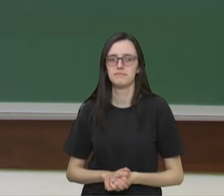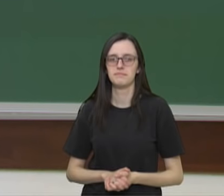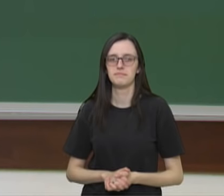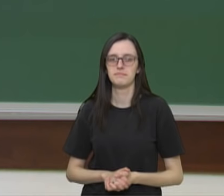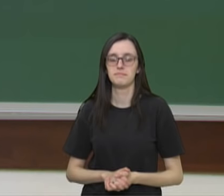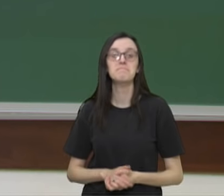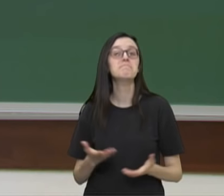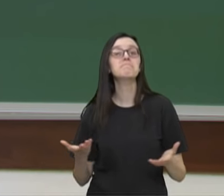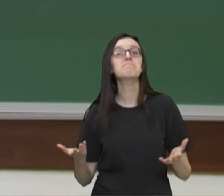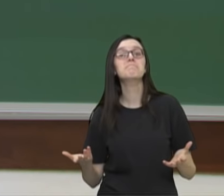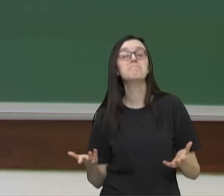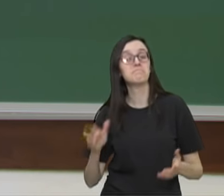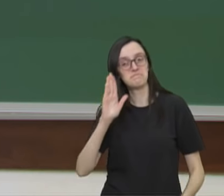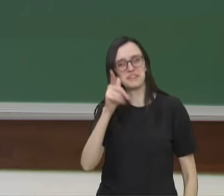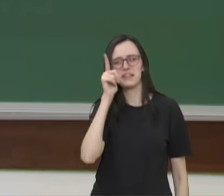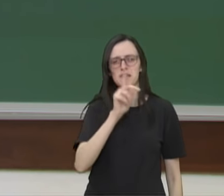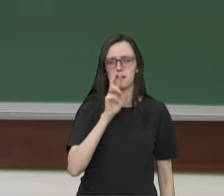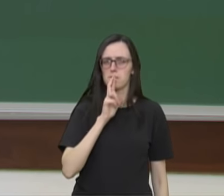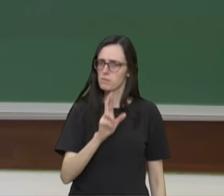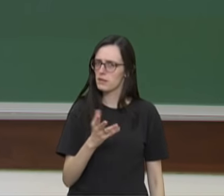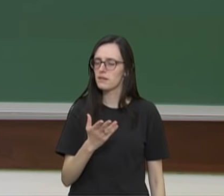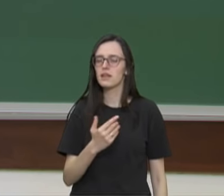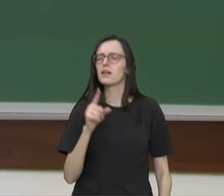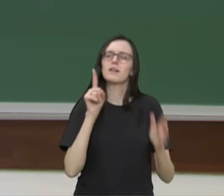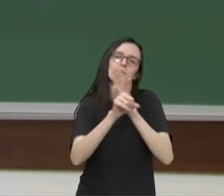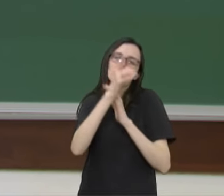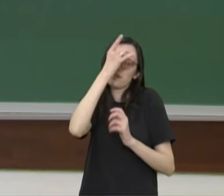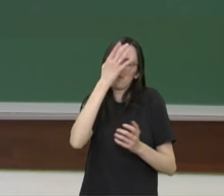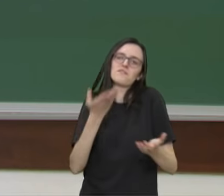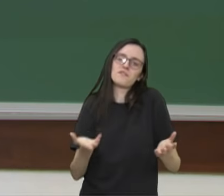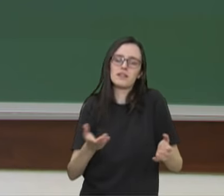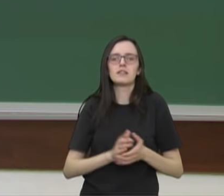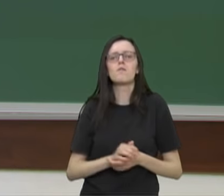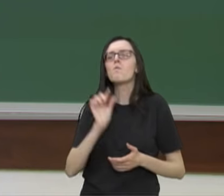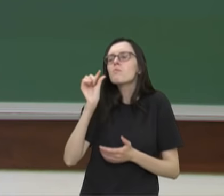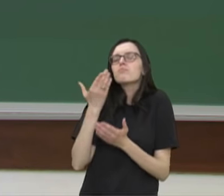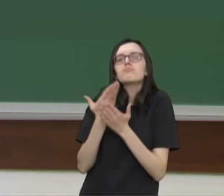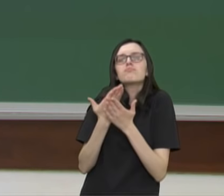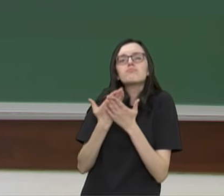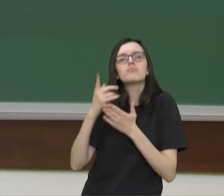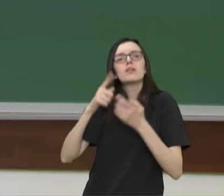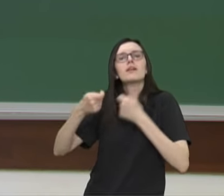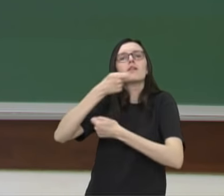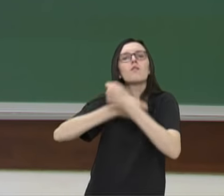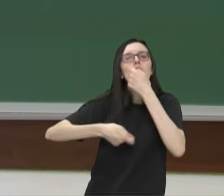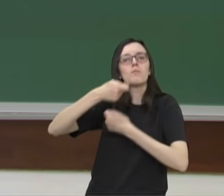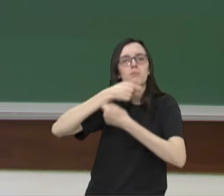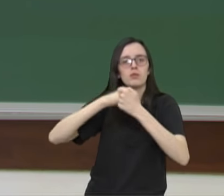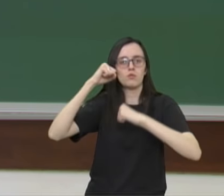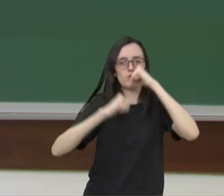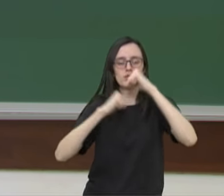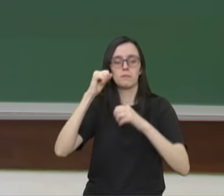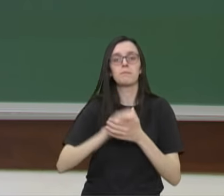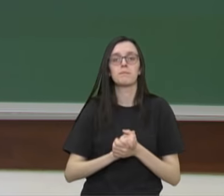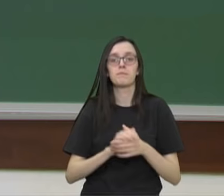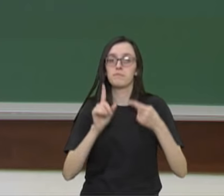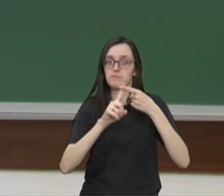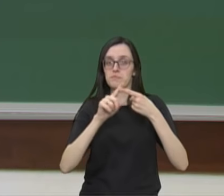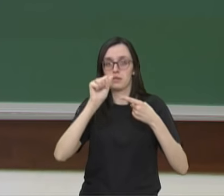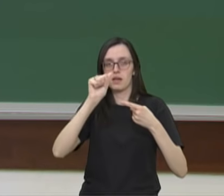oi e aí pessoal já conseguiram responder pergunta muito fácil essa né o que que estuda a economia industrial letra a